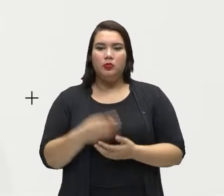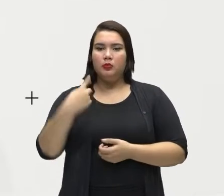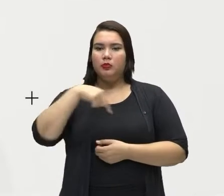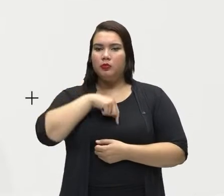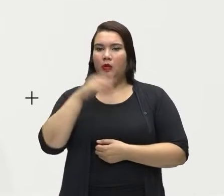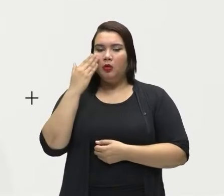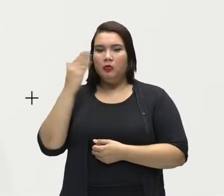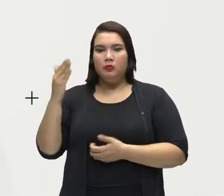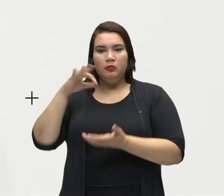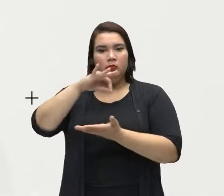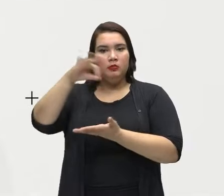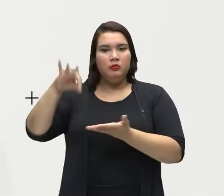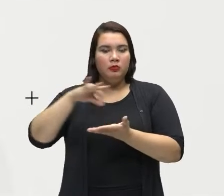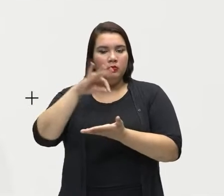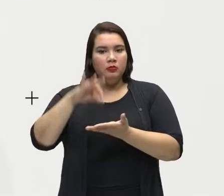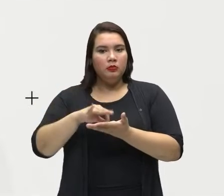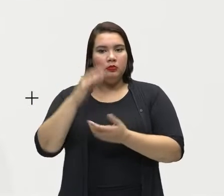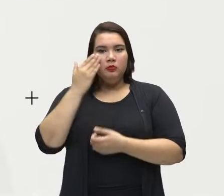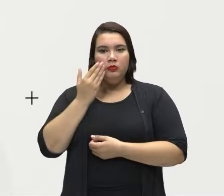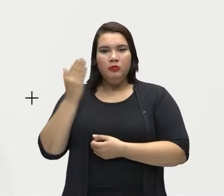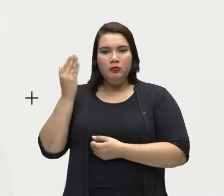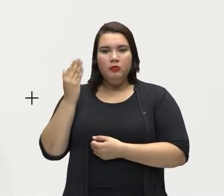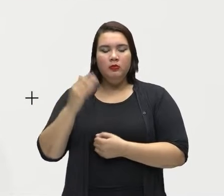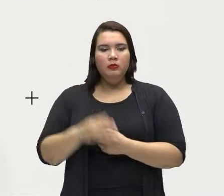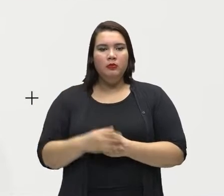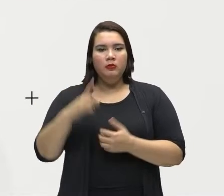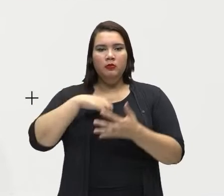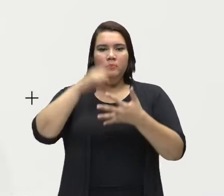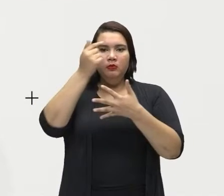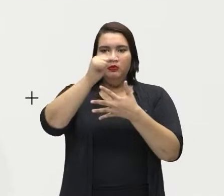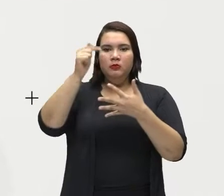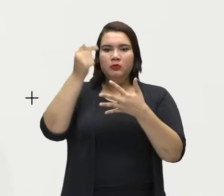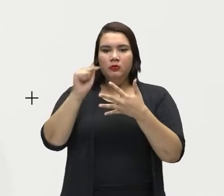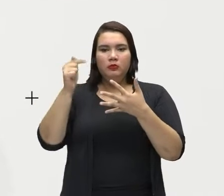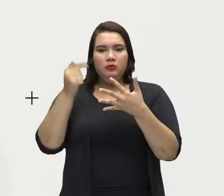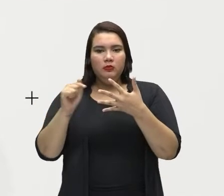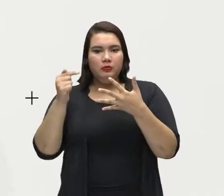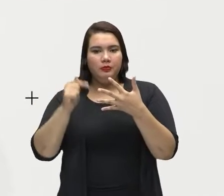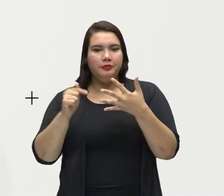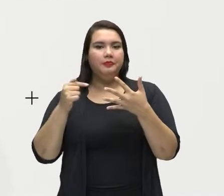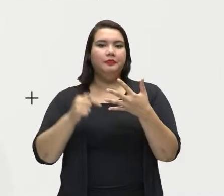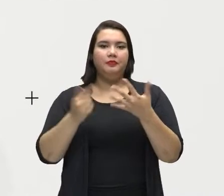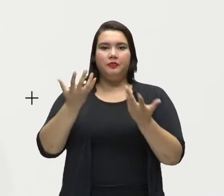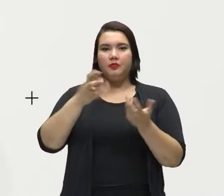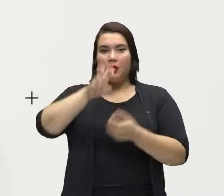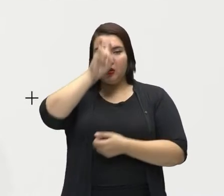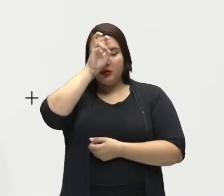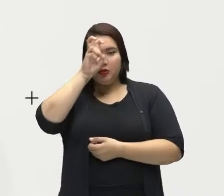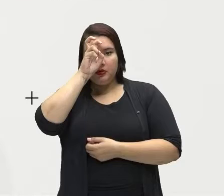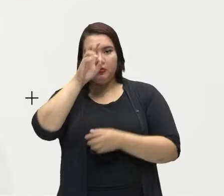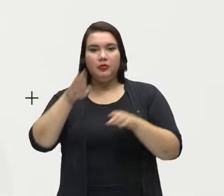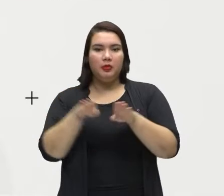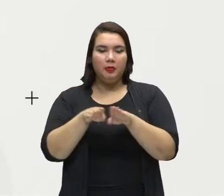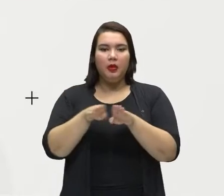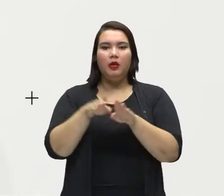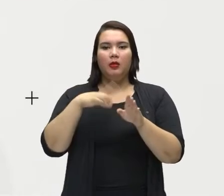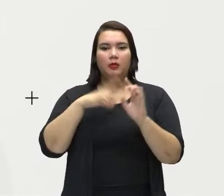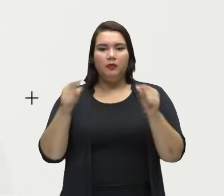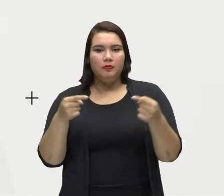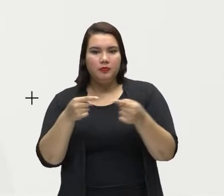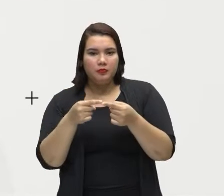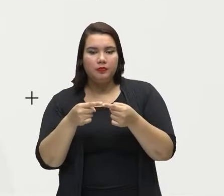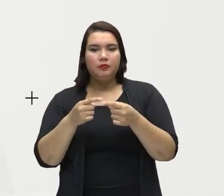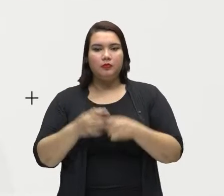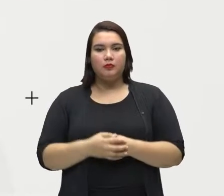aqui no nosso mapa, ó, o reino de Gana, o reino de Kush, Egito, que era um reino africano, o reino